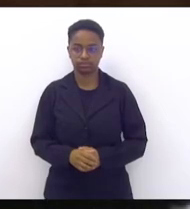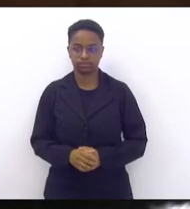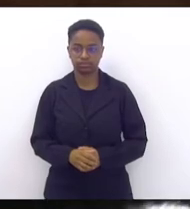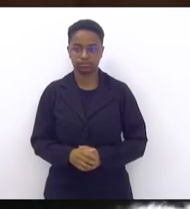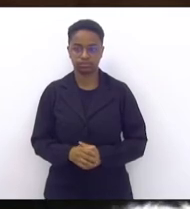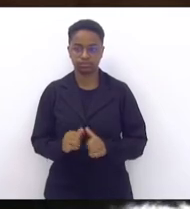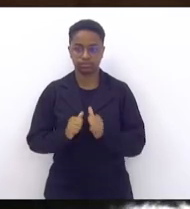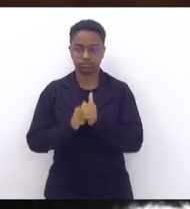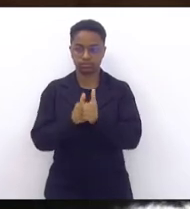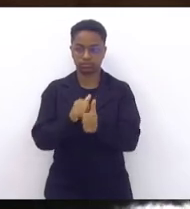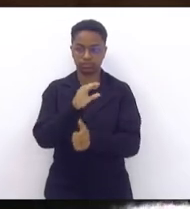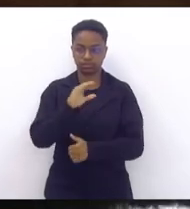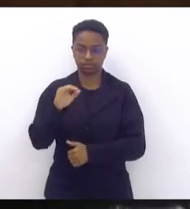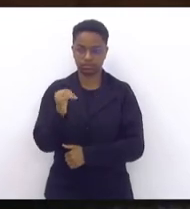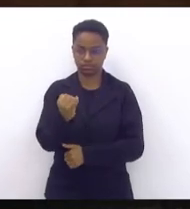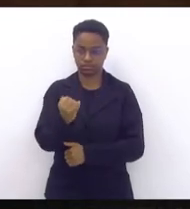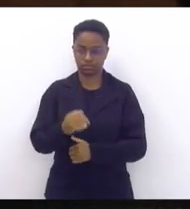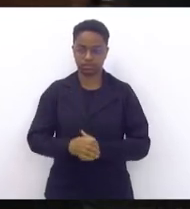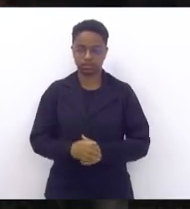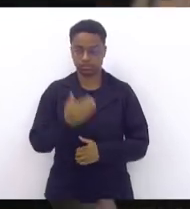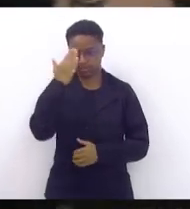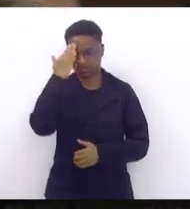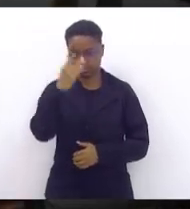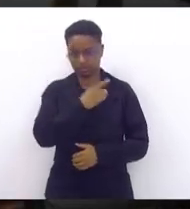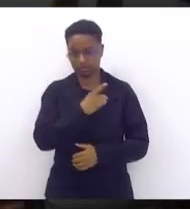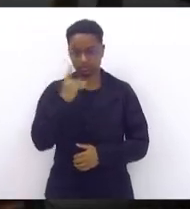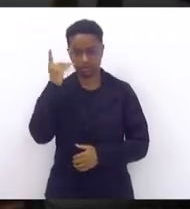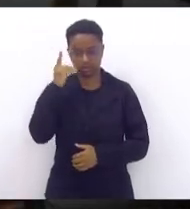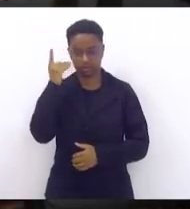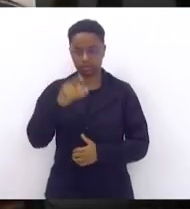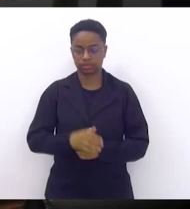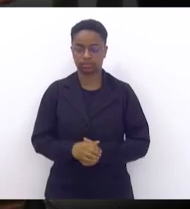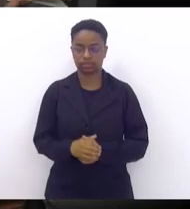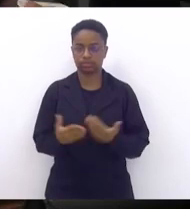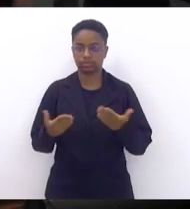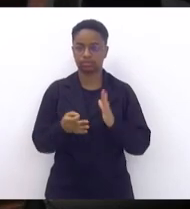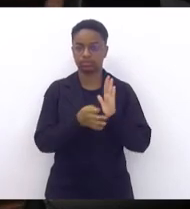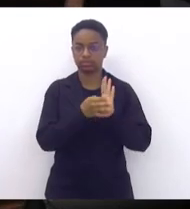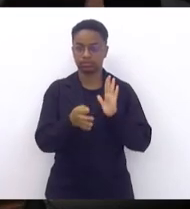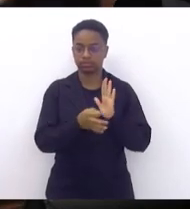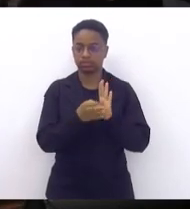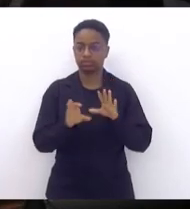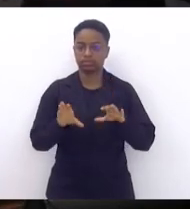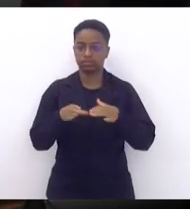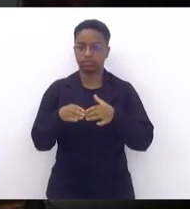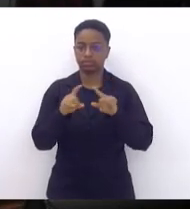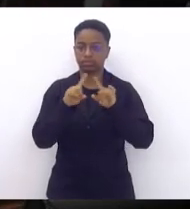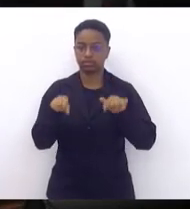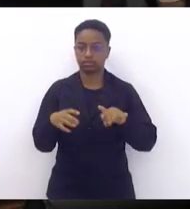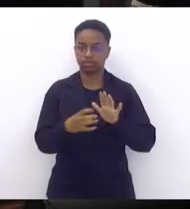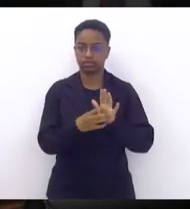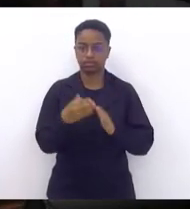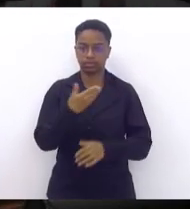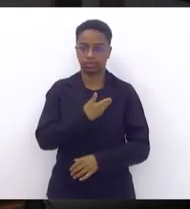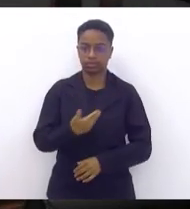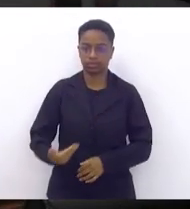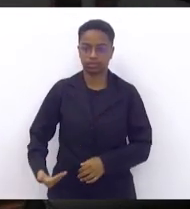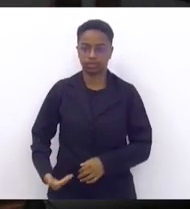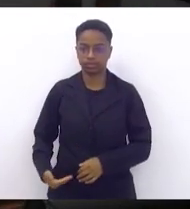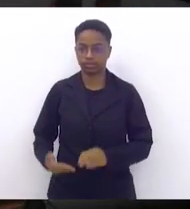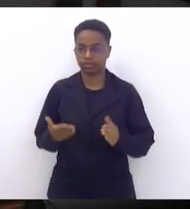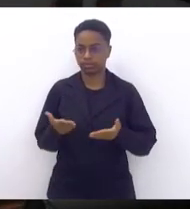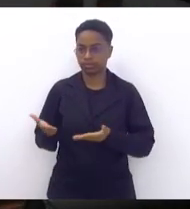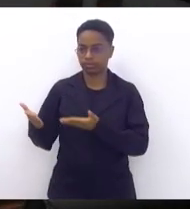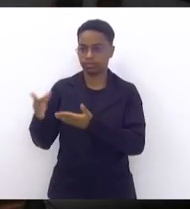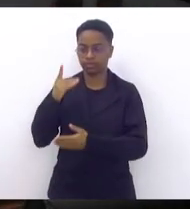Segue parecer da CCJ, senhor presidente. Muito obrigado, deputado. Para emitir parecer pela Comissão de Servidores Públicos, nossa grande